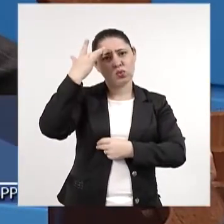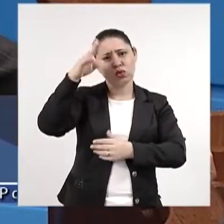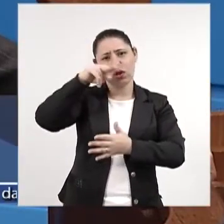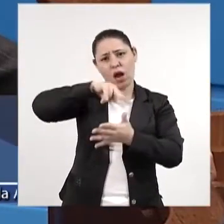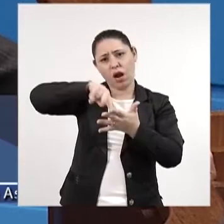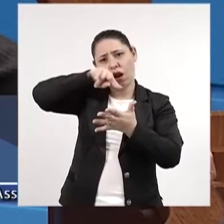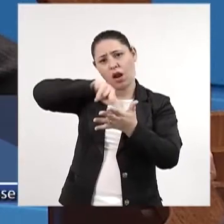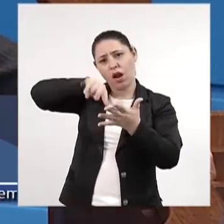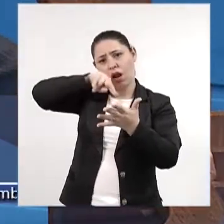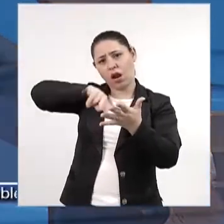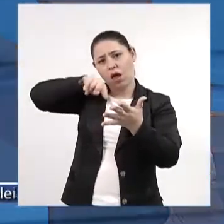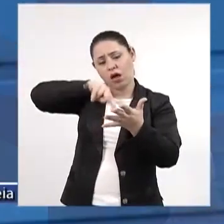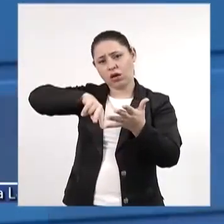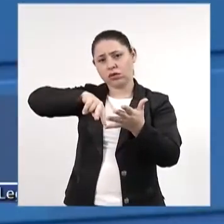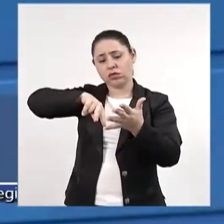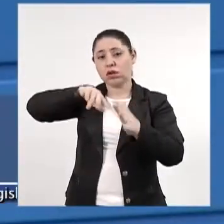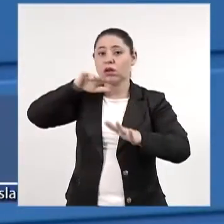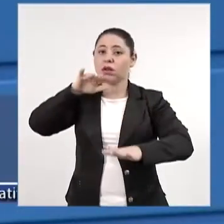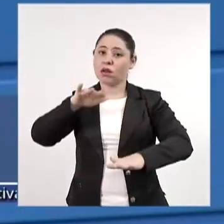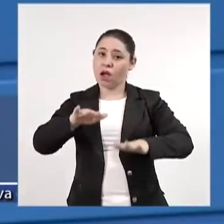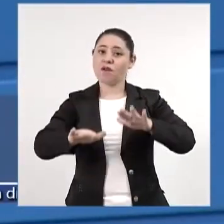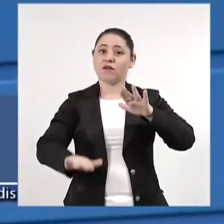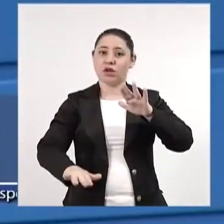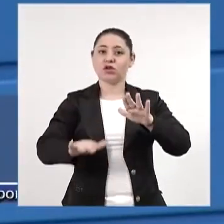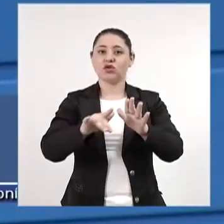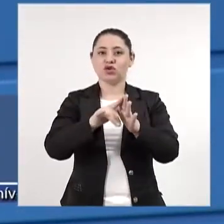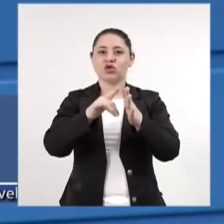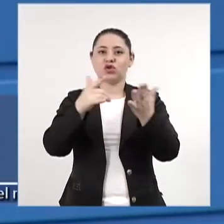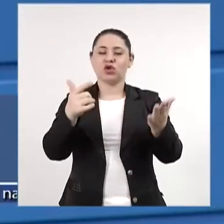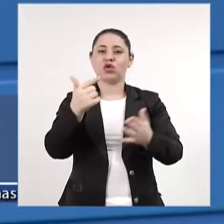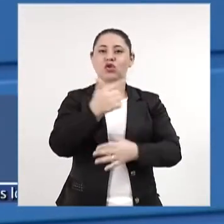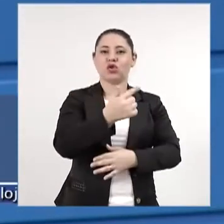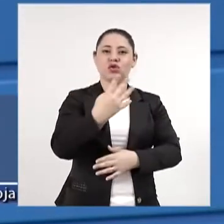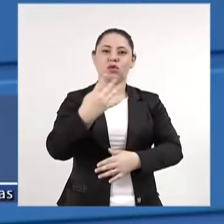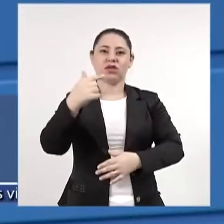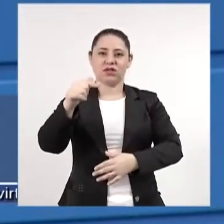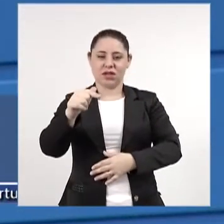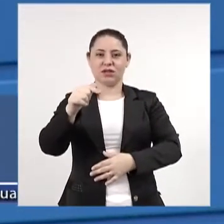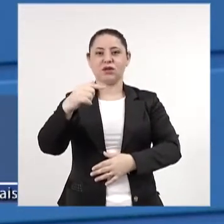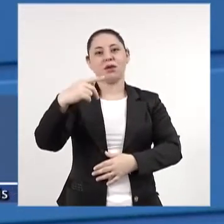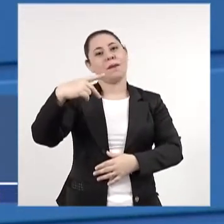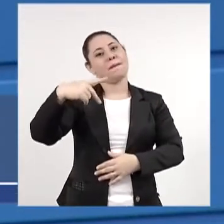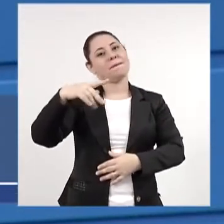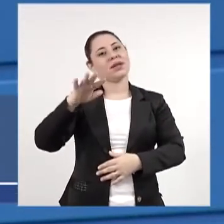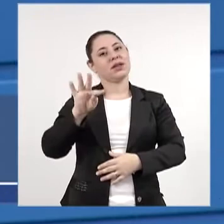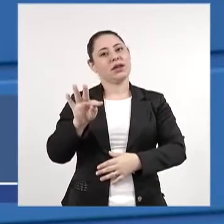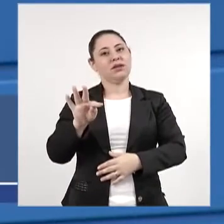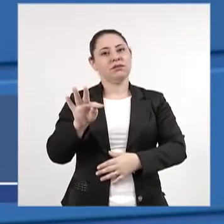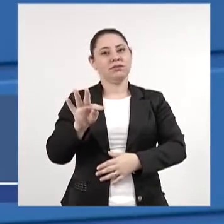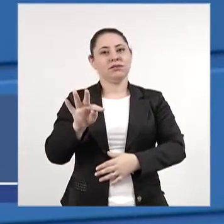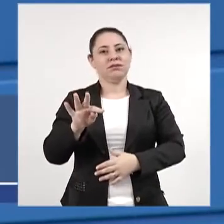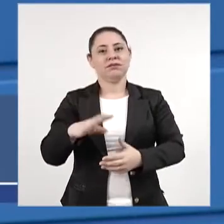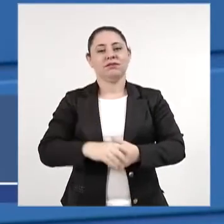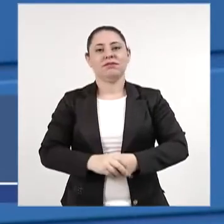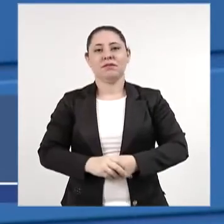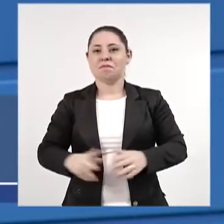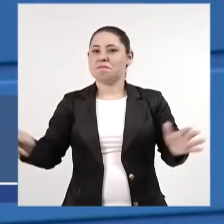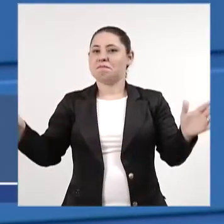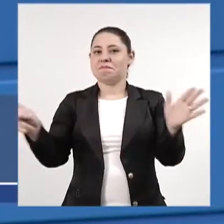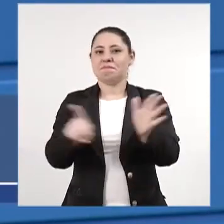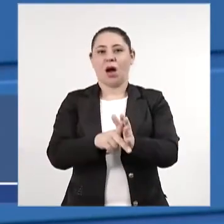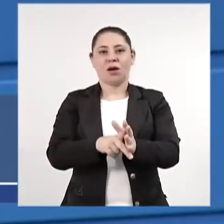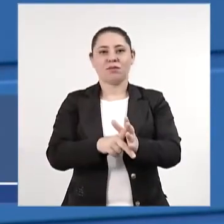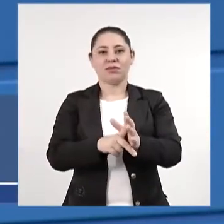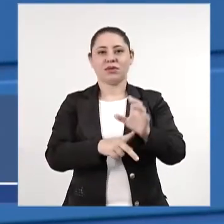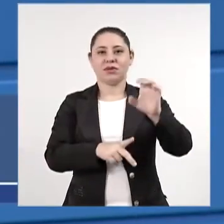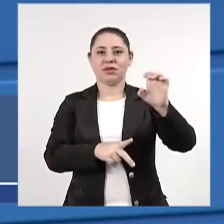leu. Talvez tenha sido naquele jornal 247, que é do PT, da esquerda. Eu